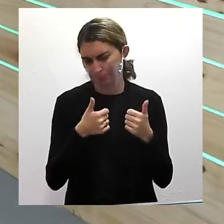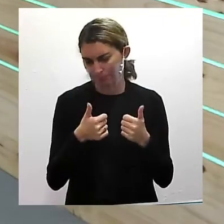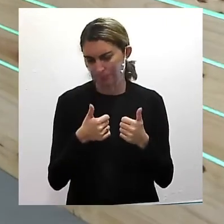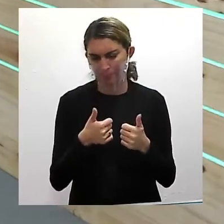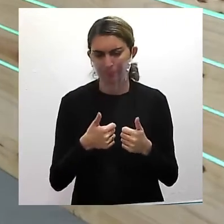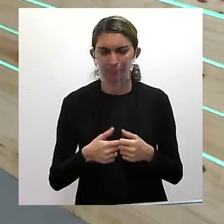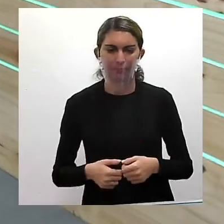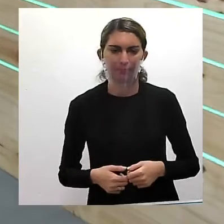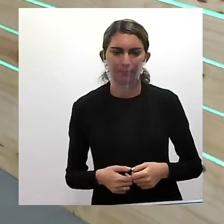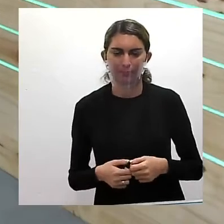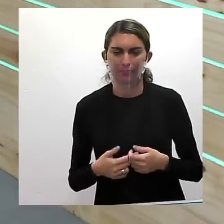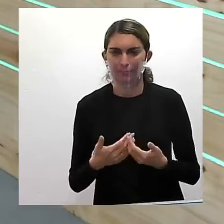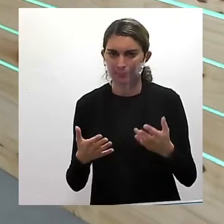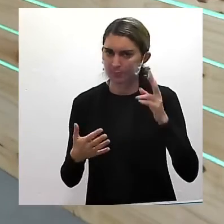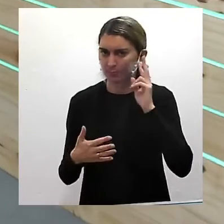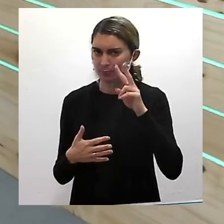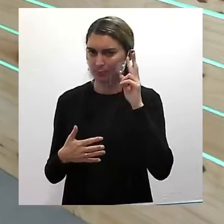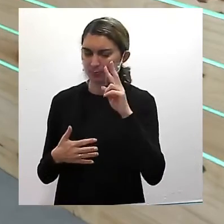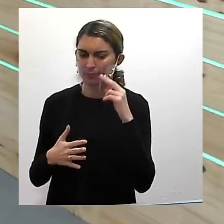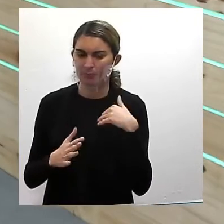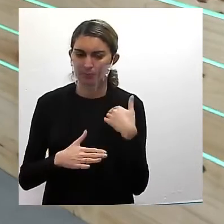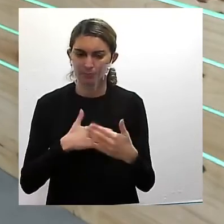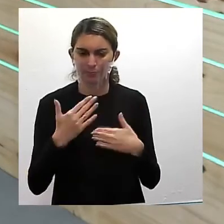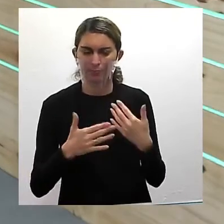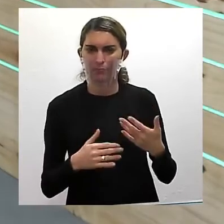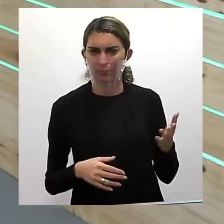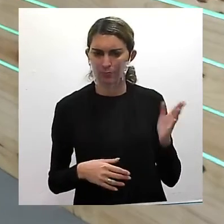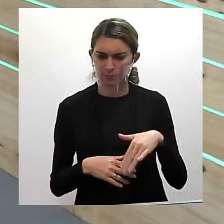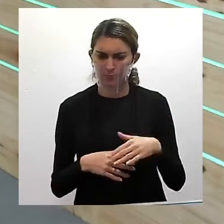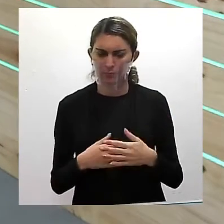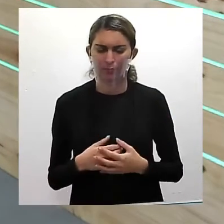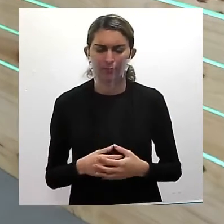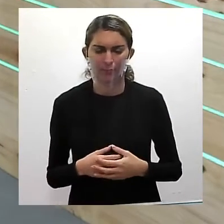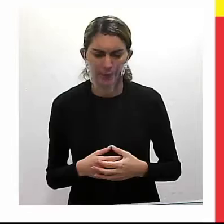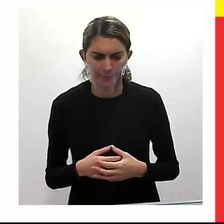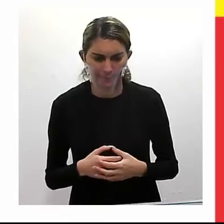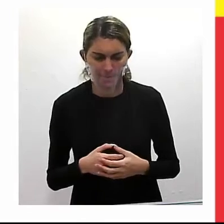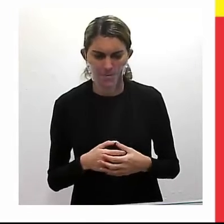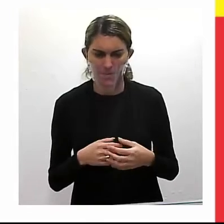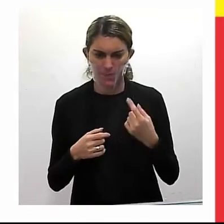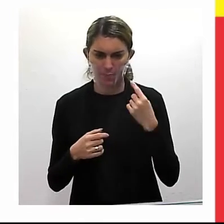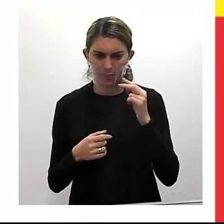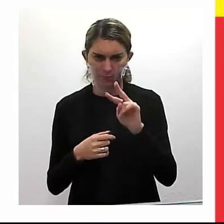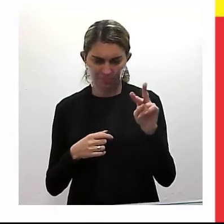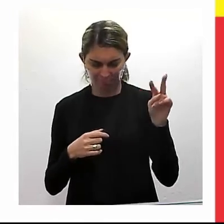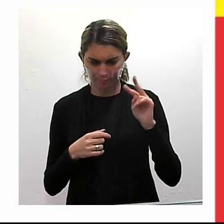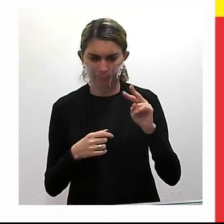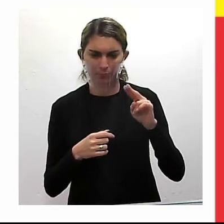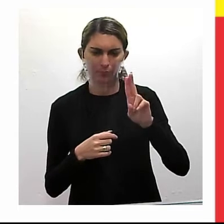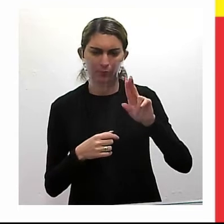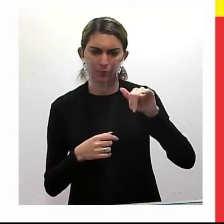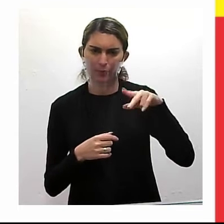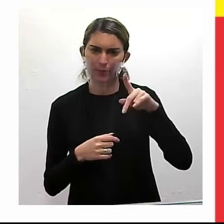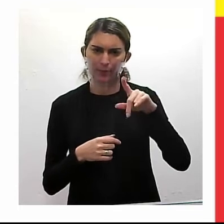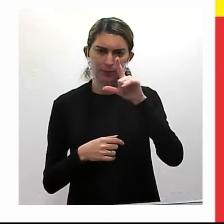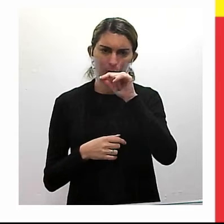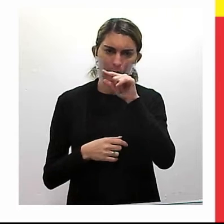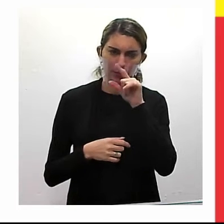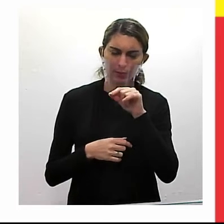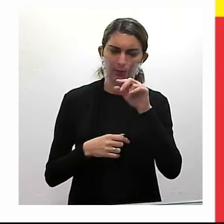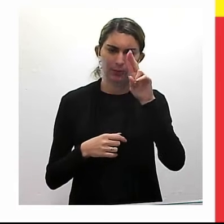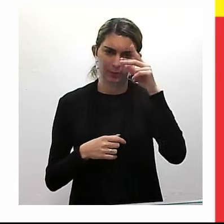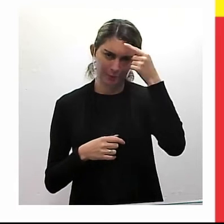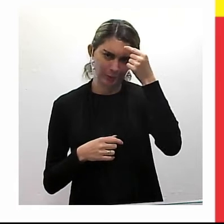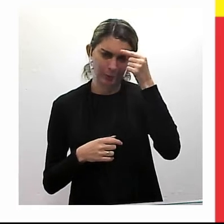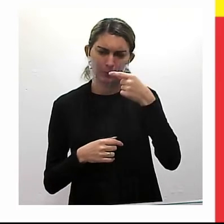dar aquelas, né, lembrada no processo. Vamos para mais uma? Essa é da Unicap, Pernambuco, olha só, né?